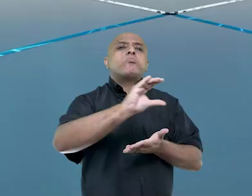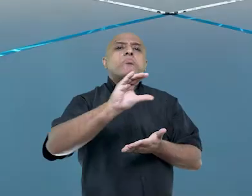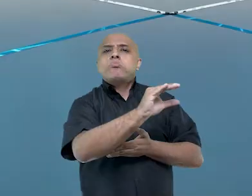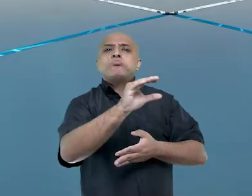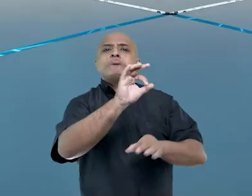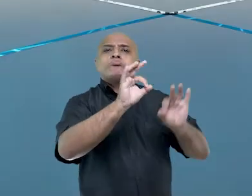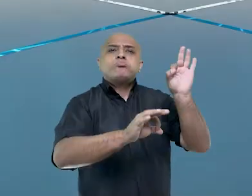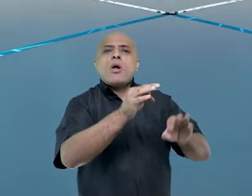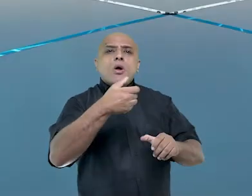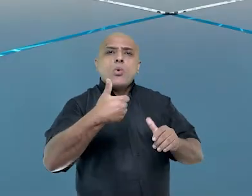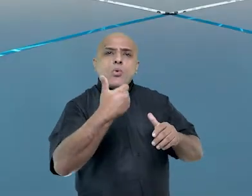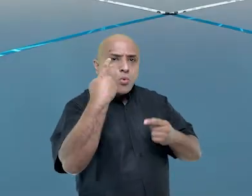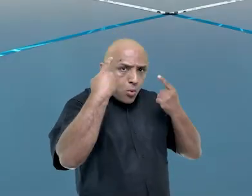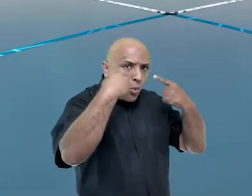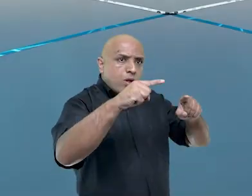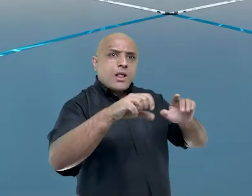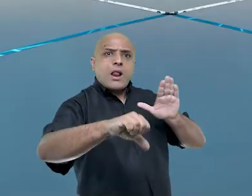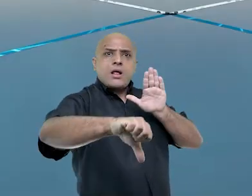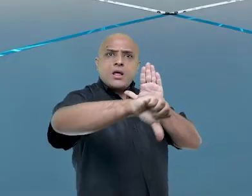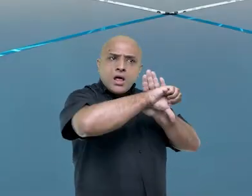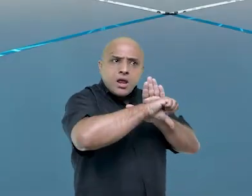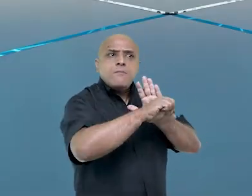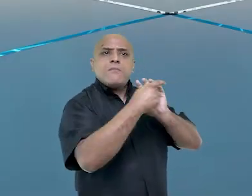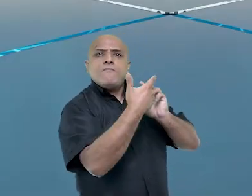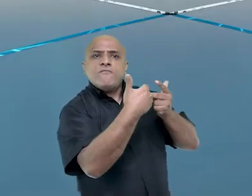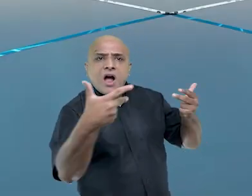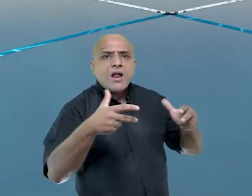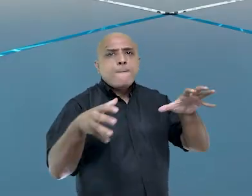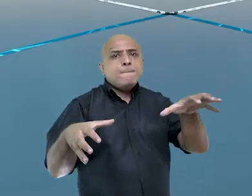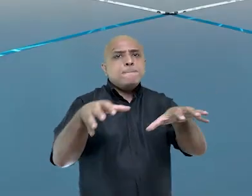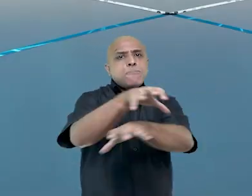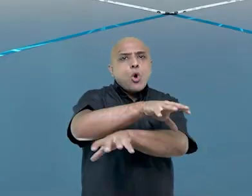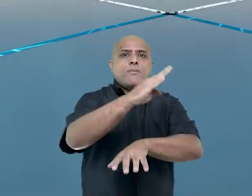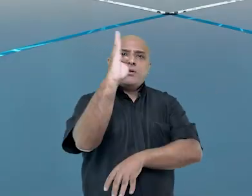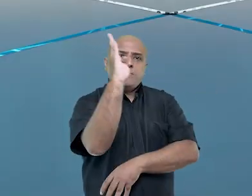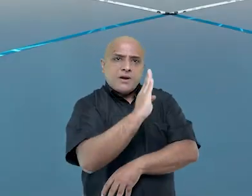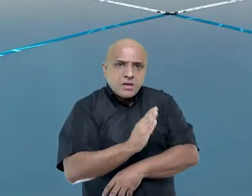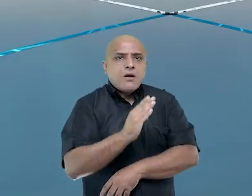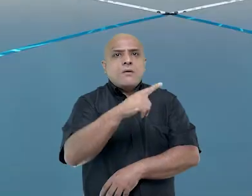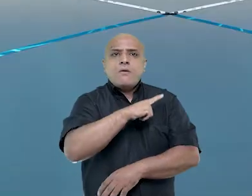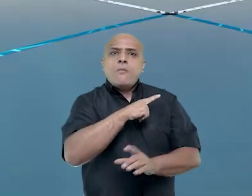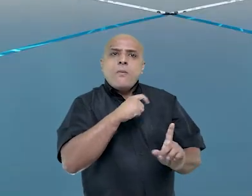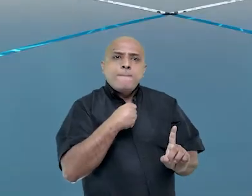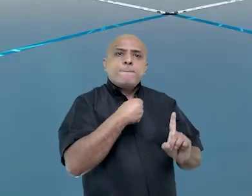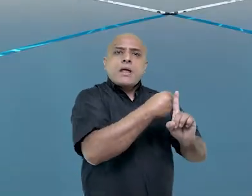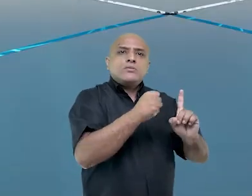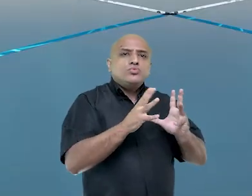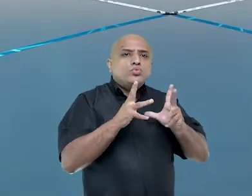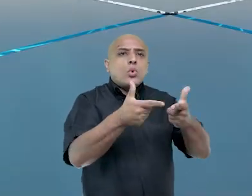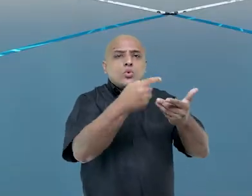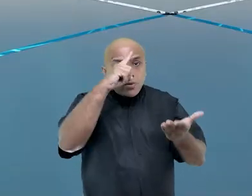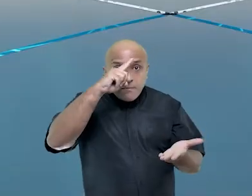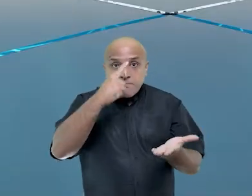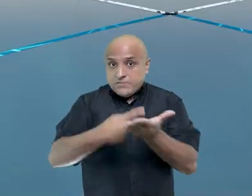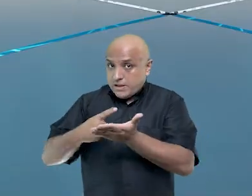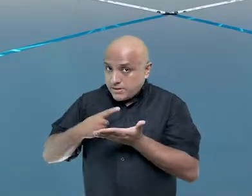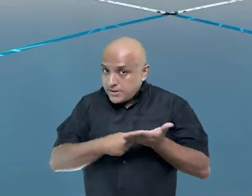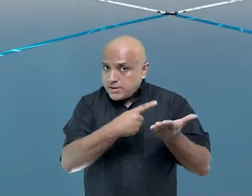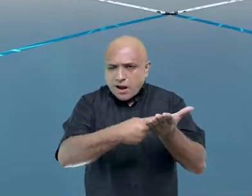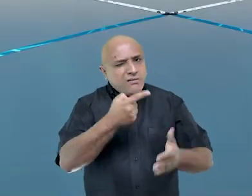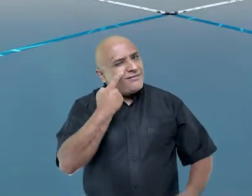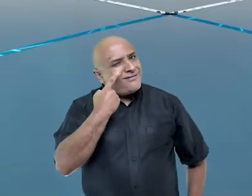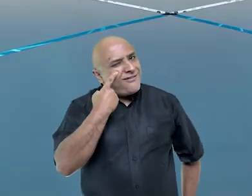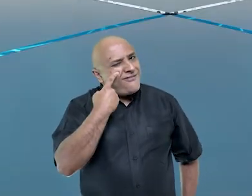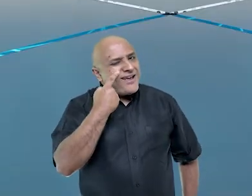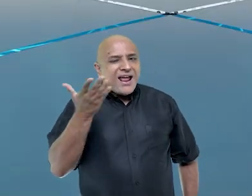firmes contra crimes que afetaram diversos biomas brasileiros. O impacto coletivo dessas decisões você